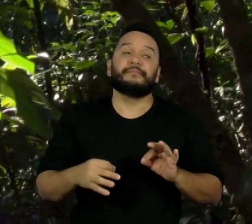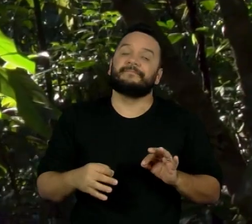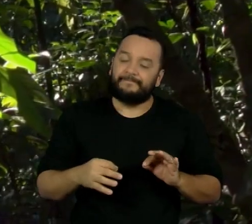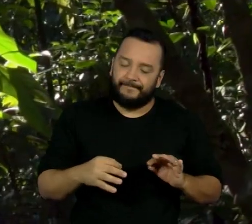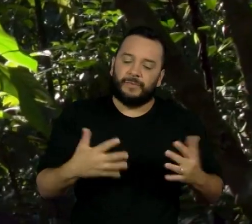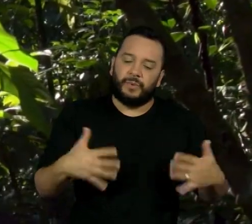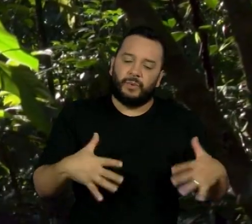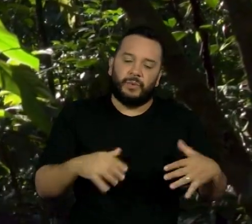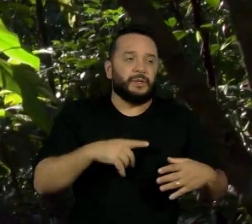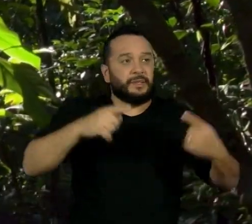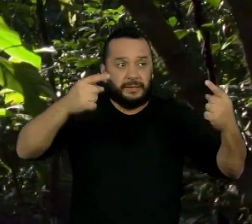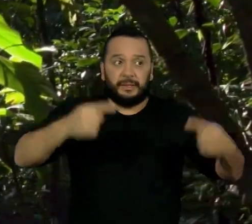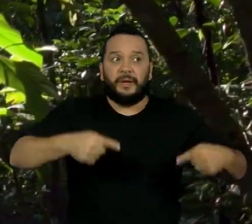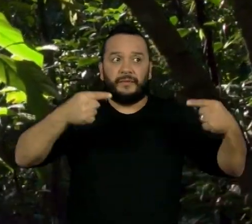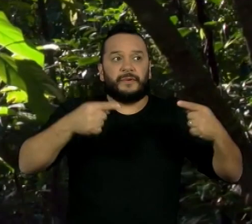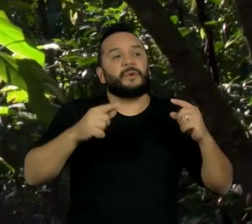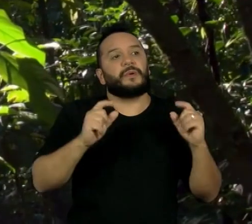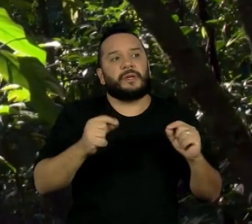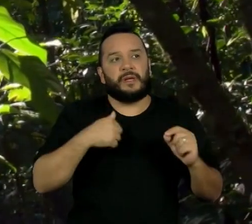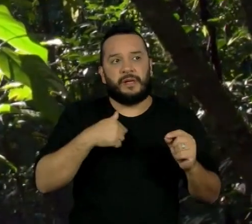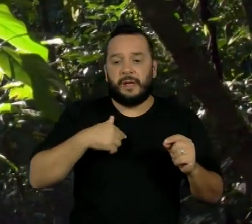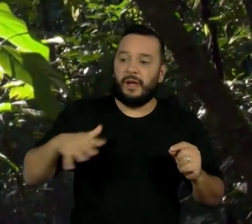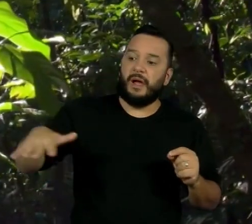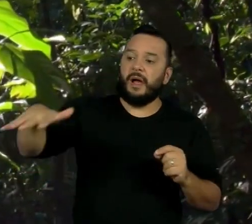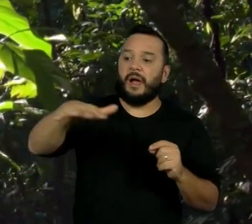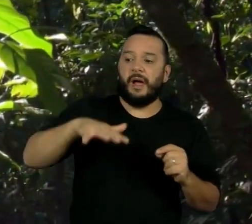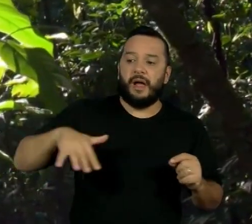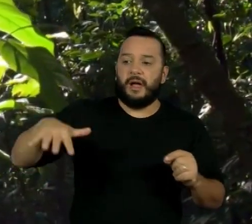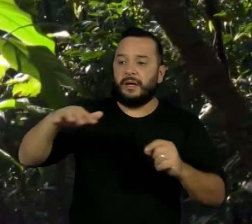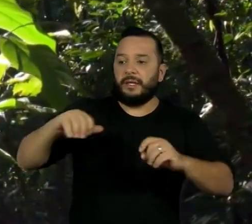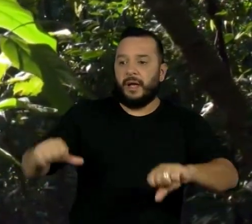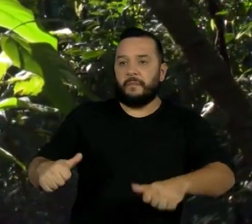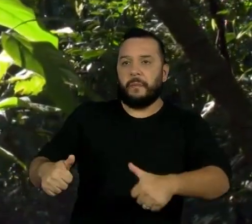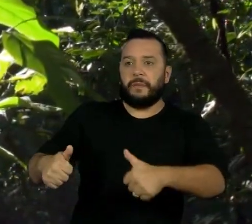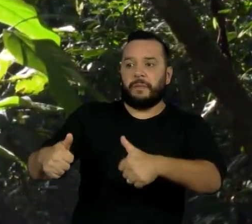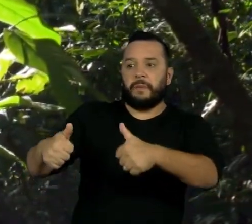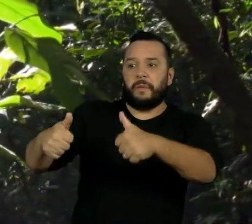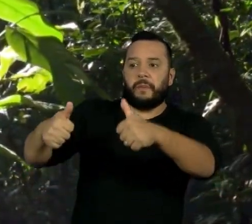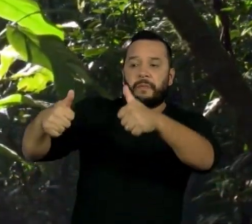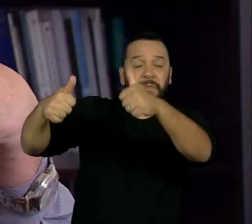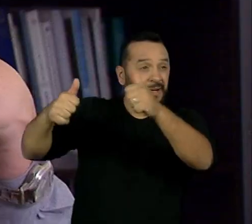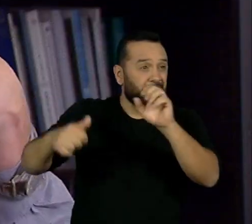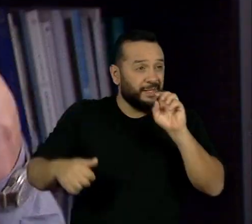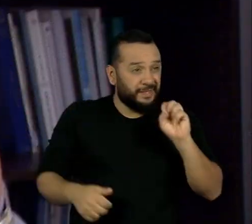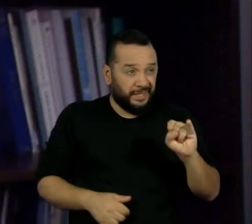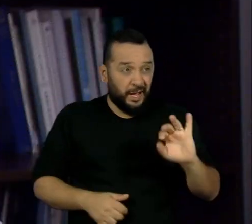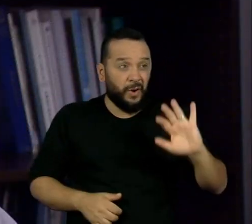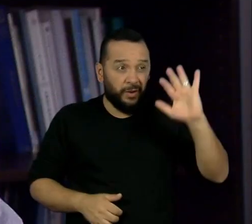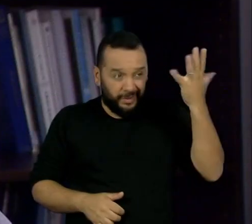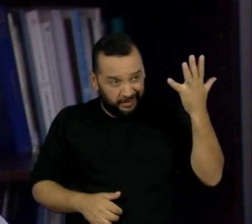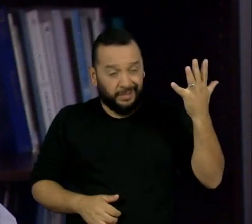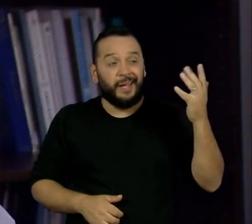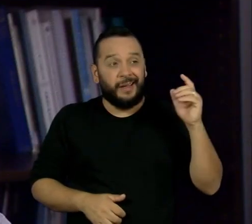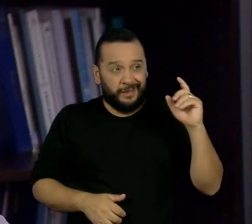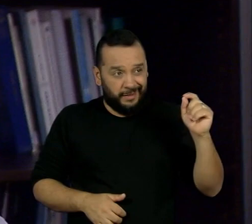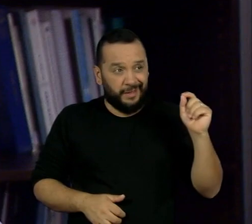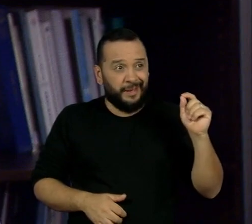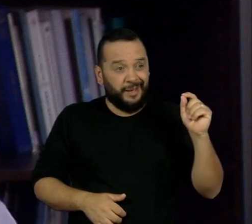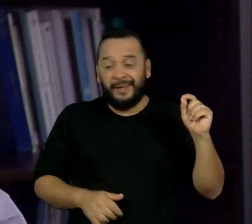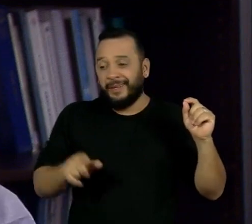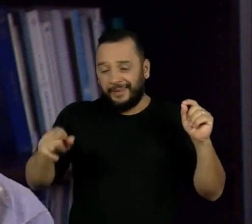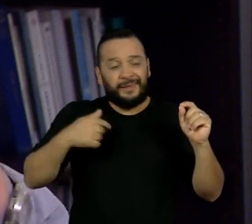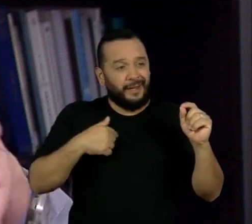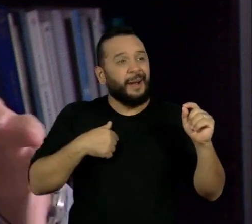desafio, restaurar uma imensa área. Se isso acontecer, e a mim e muitos cientistas, nós outros acreditamos que a floresta secundária é tão